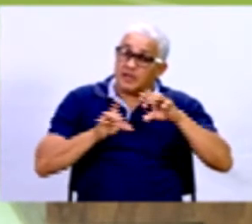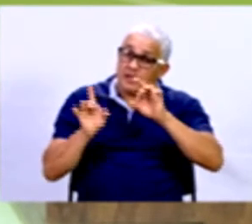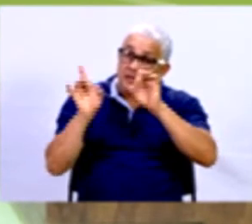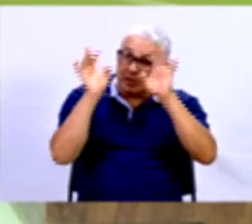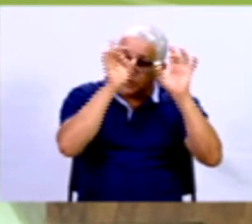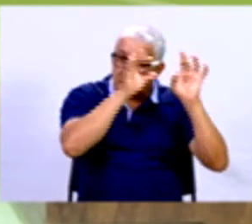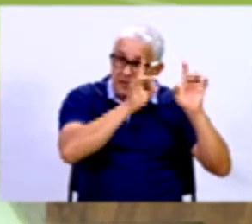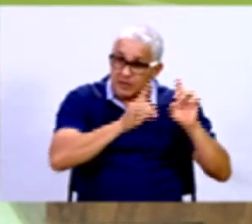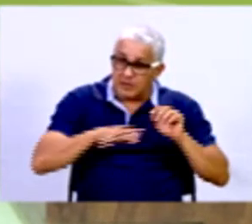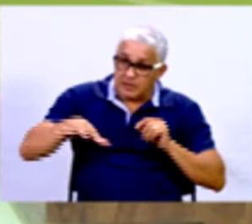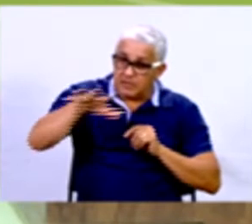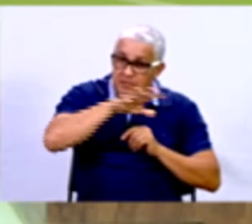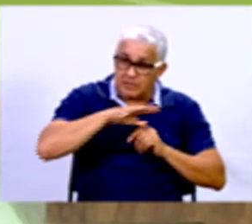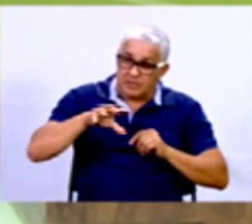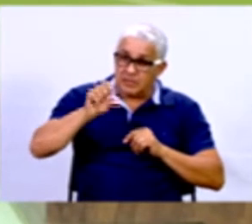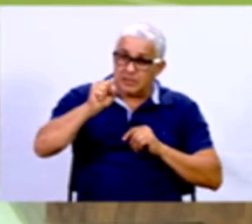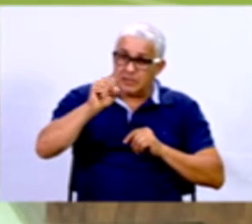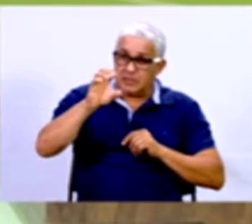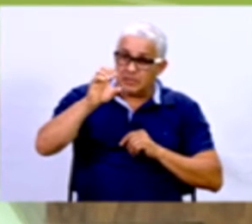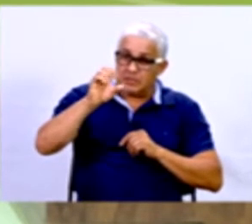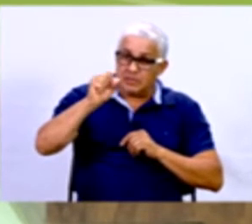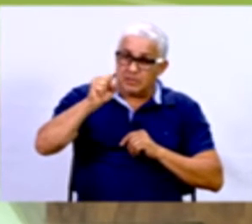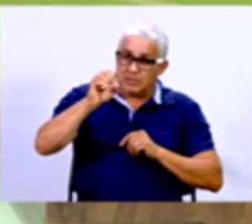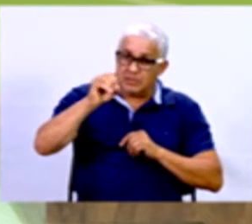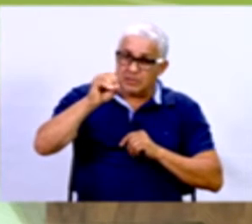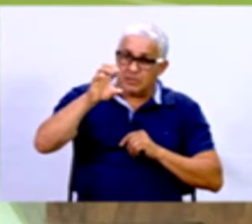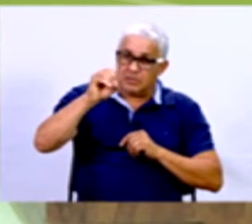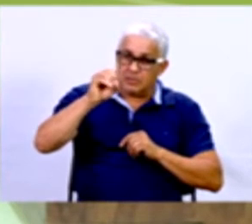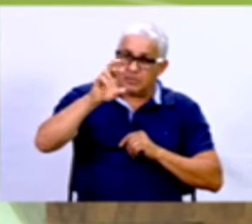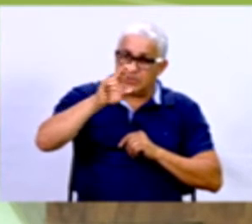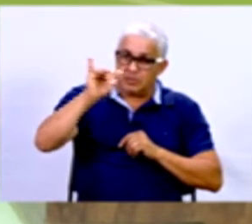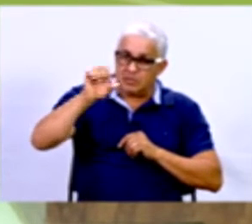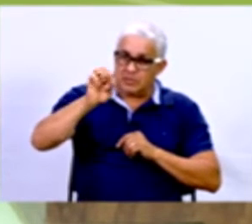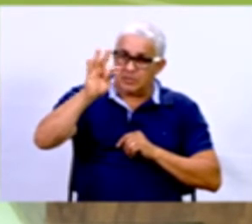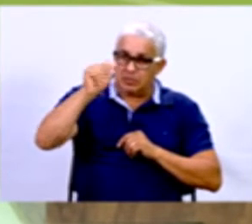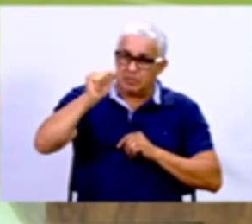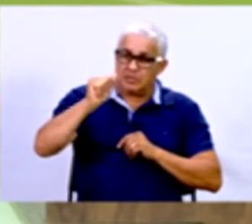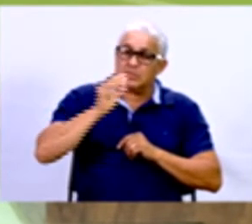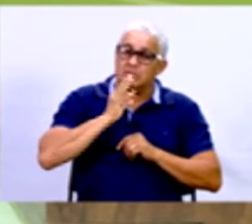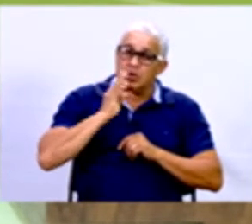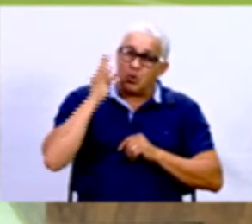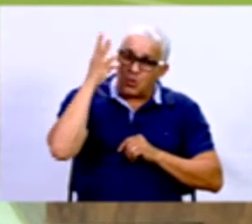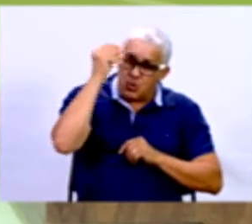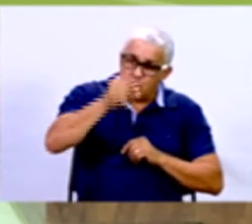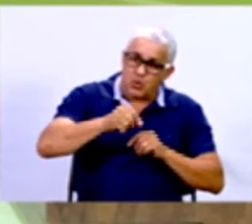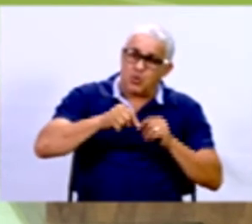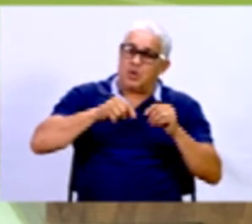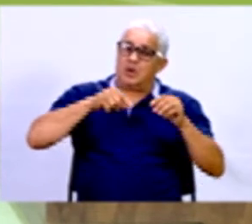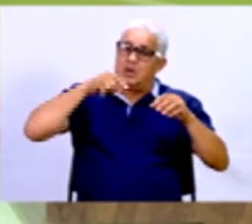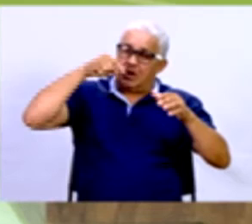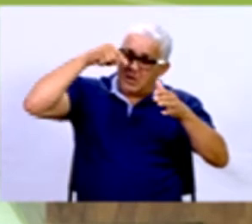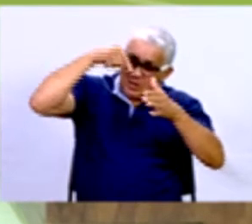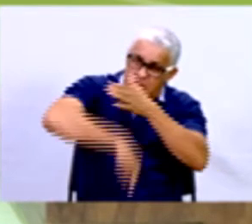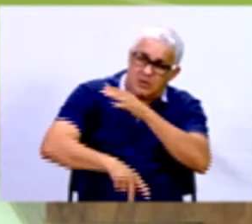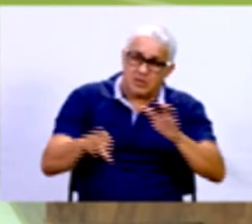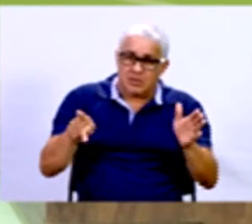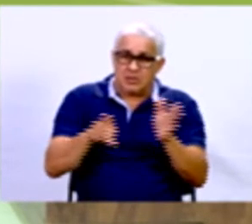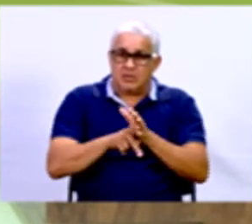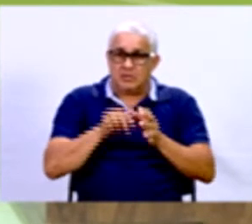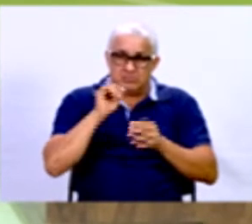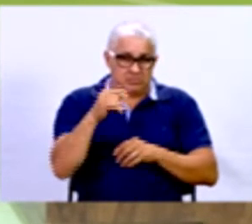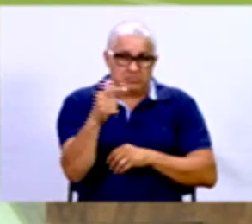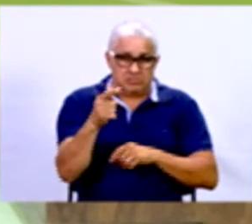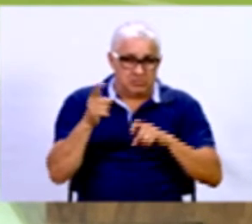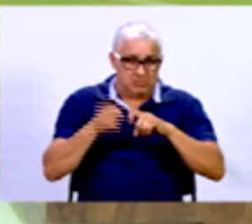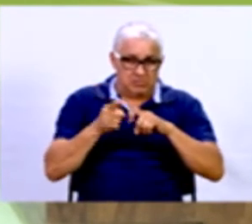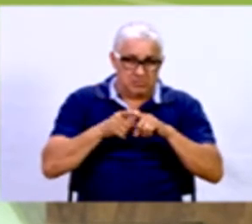área de socorrista, porque ele vai conhecer todas as peculiaridades para atender aquela vítima. Se não houver um médico com